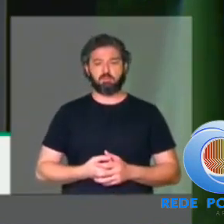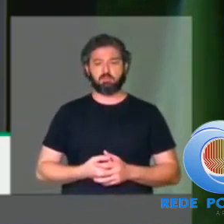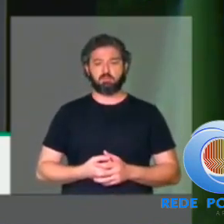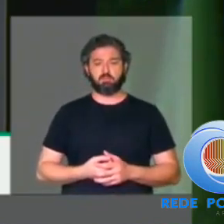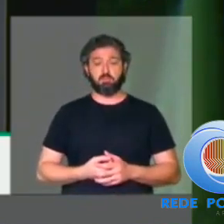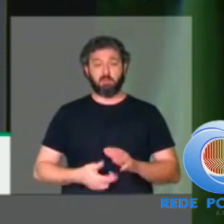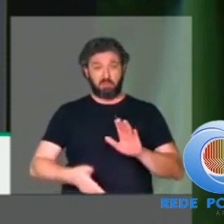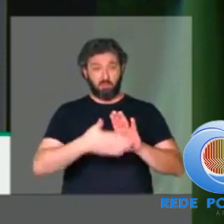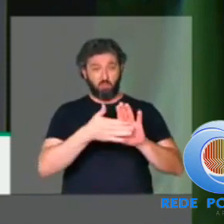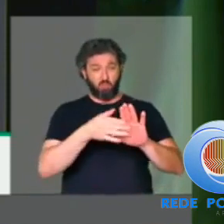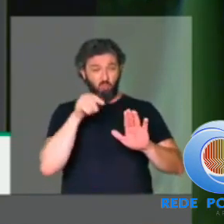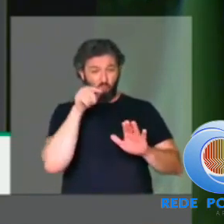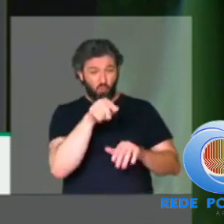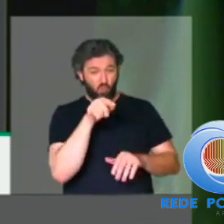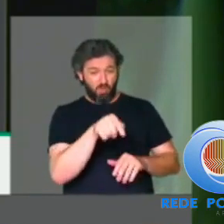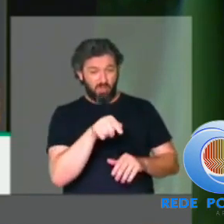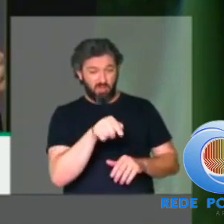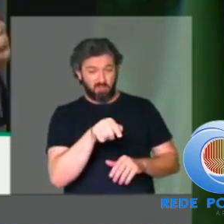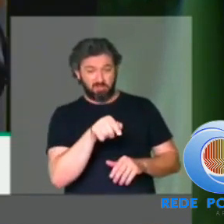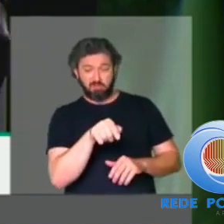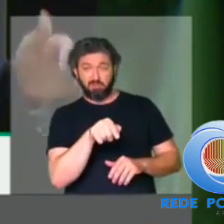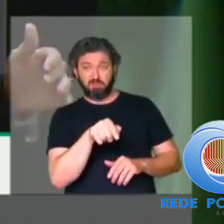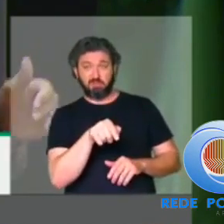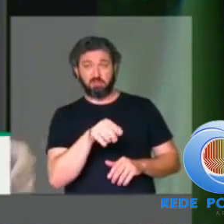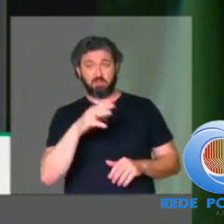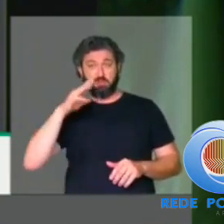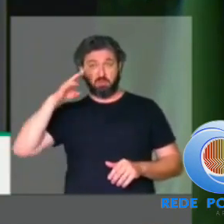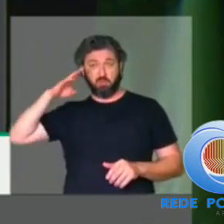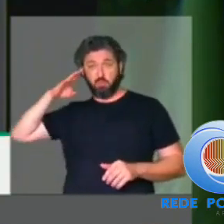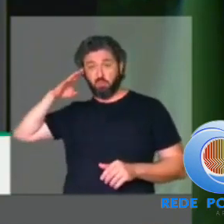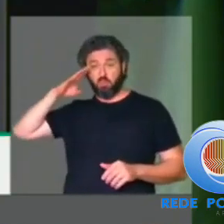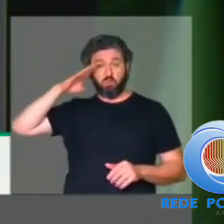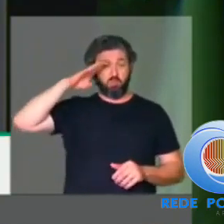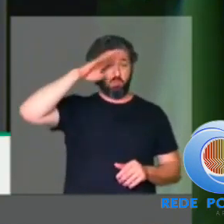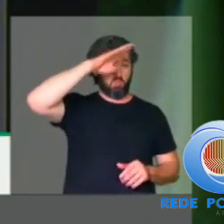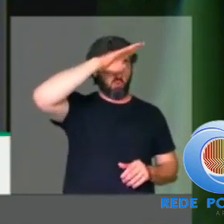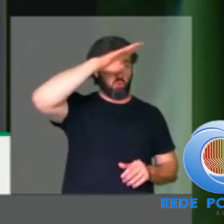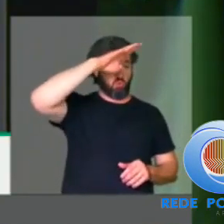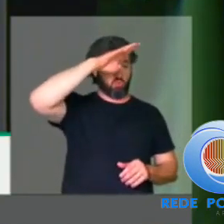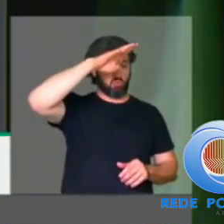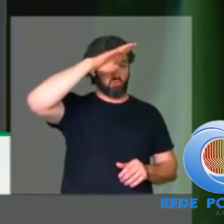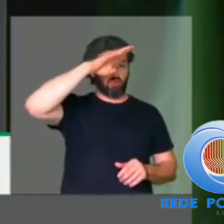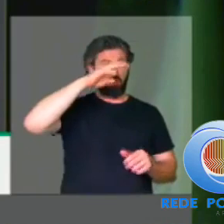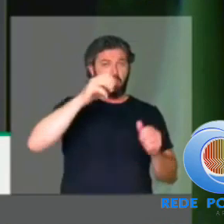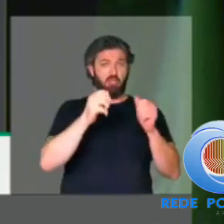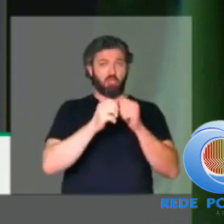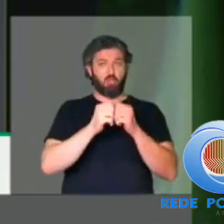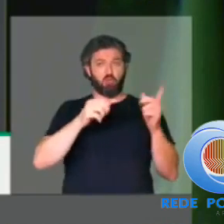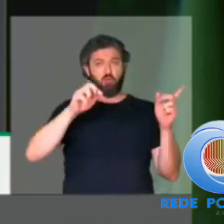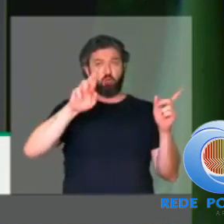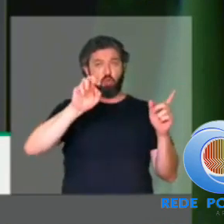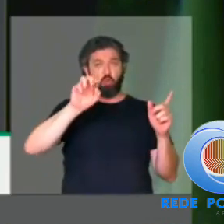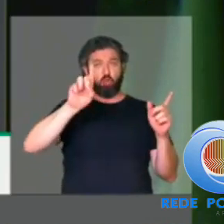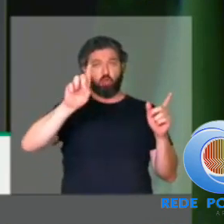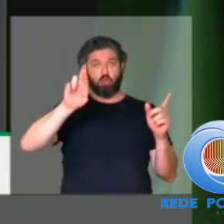Com essa proposta que Bolsonaro e Rodrigo